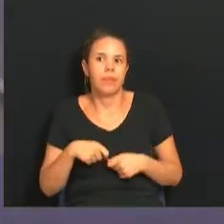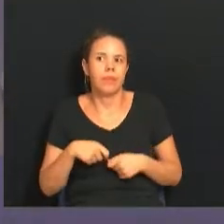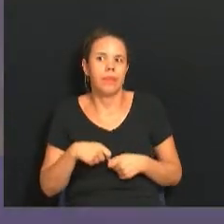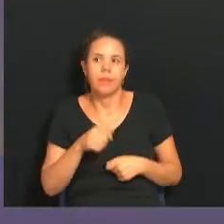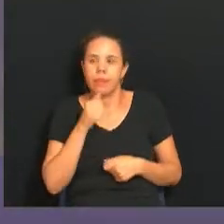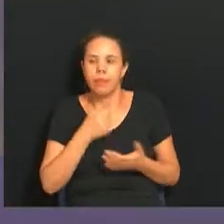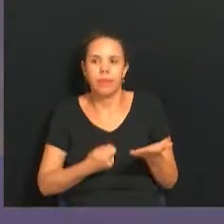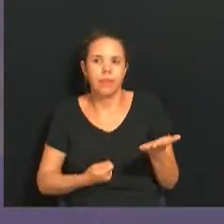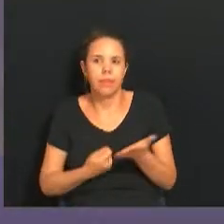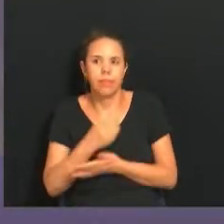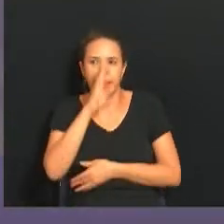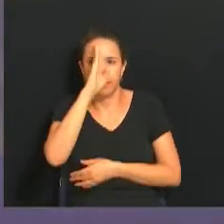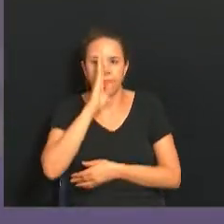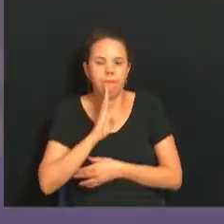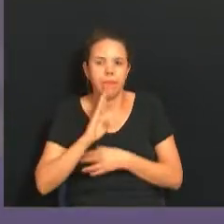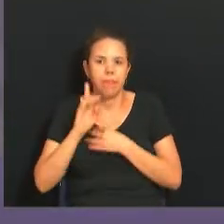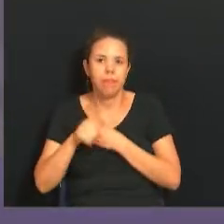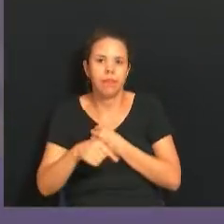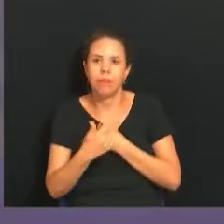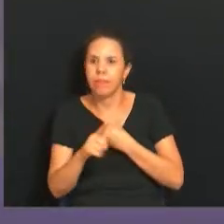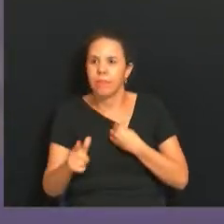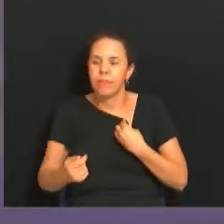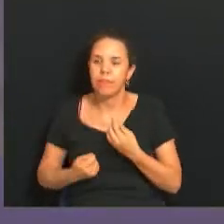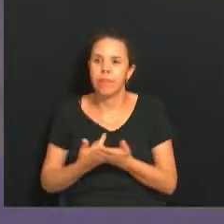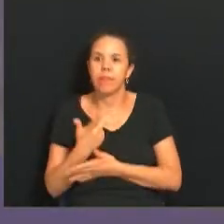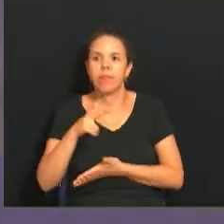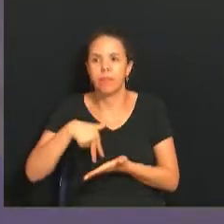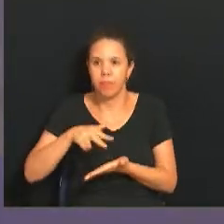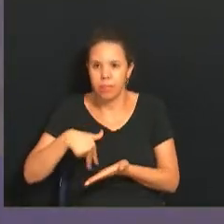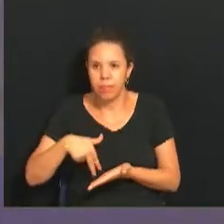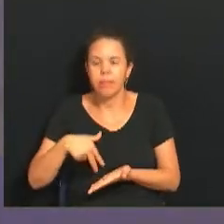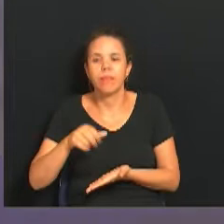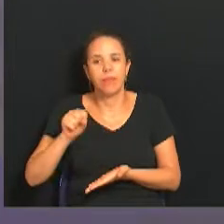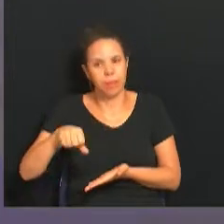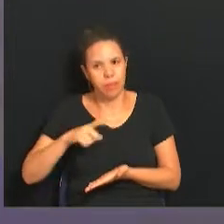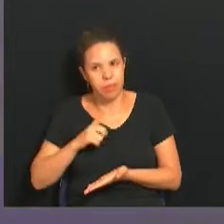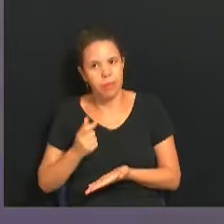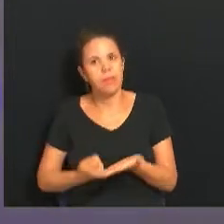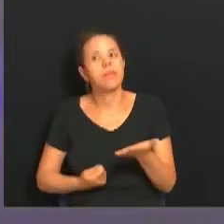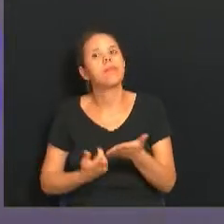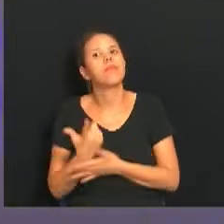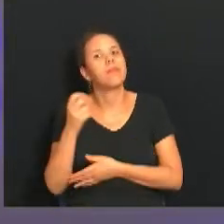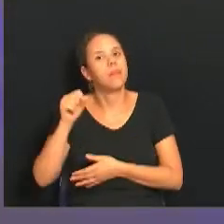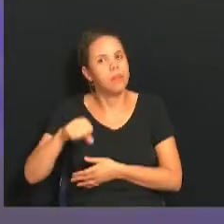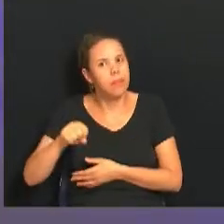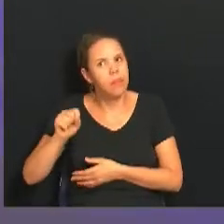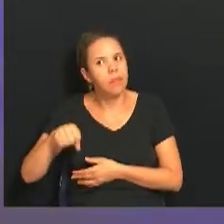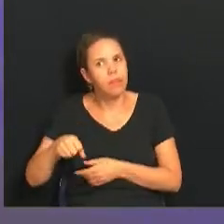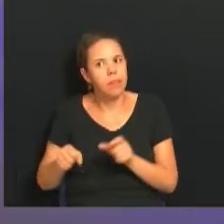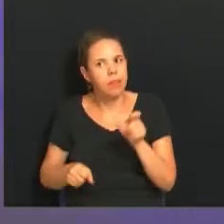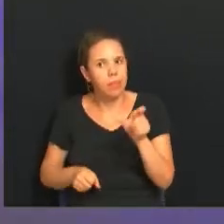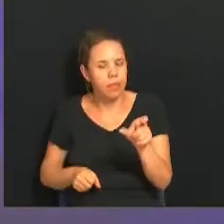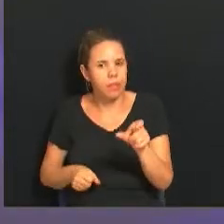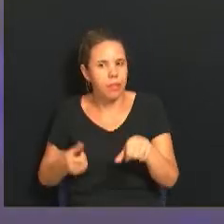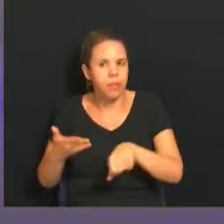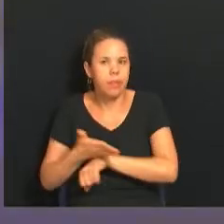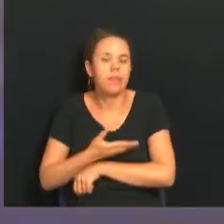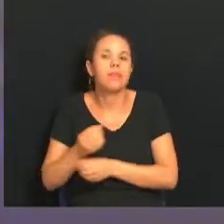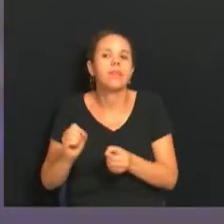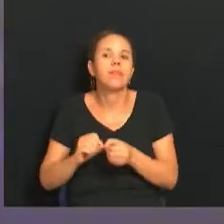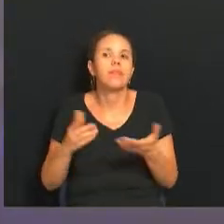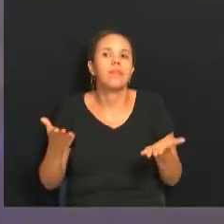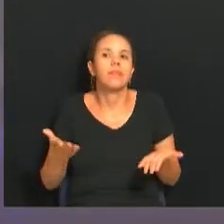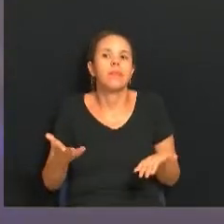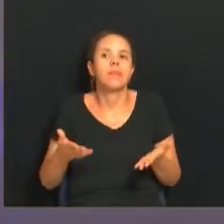custo, são de graça, é isso? Não, os bailes têm custos. Os bailes paga-se na bilheteria, porque senão como é que você vai pagar a banda,